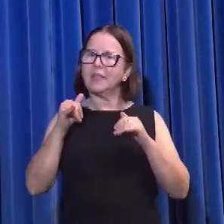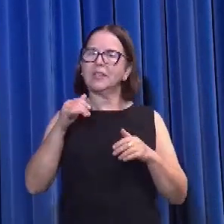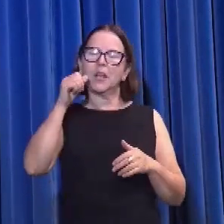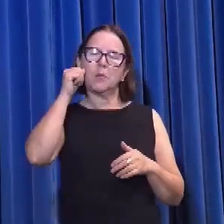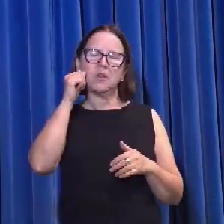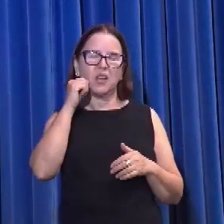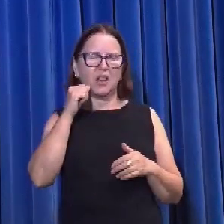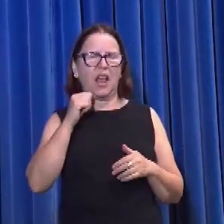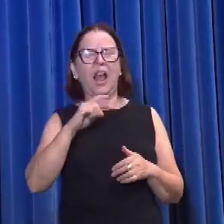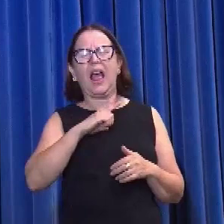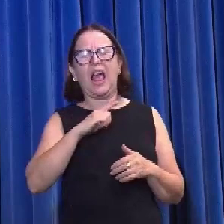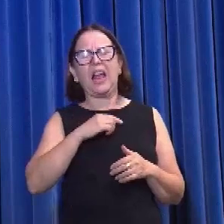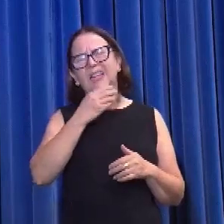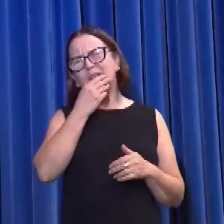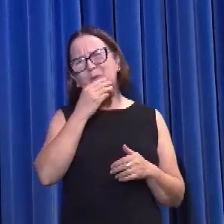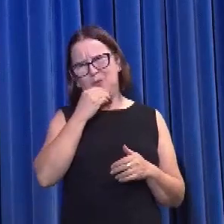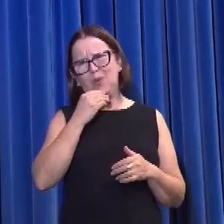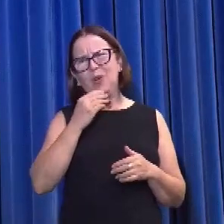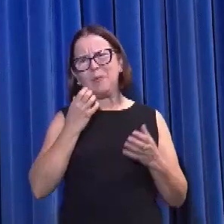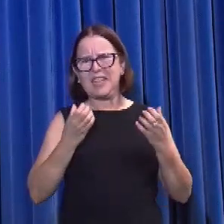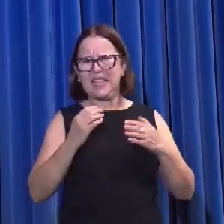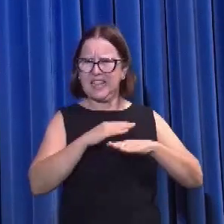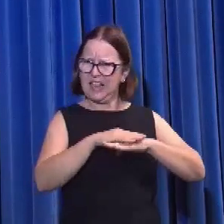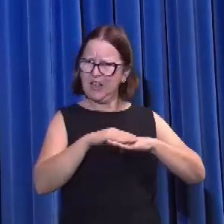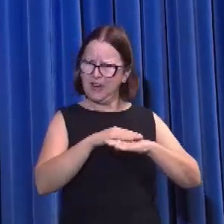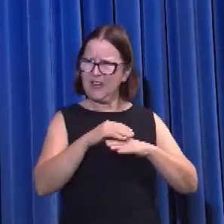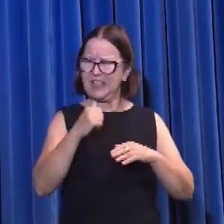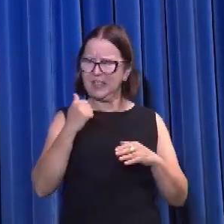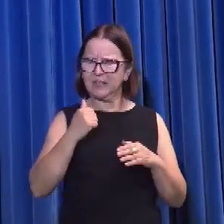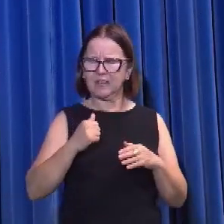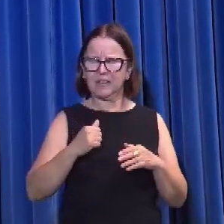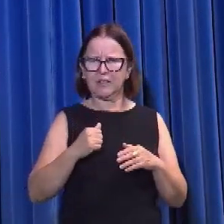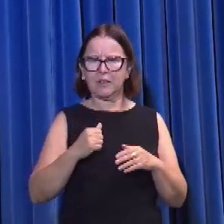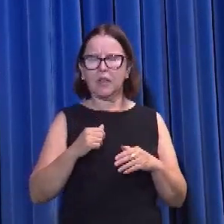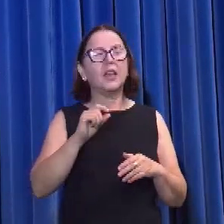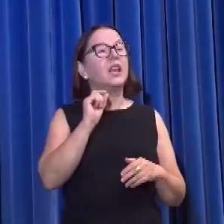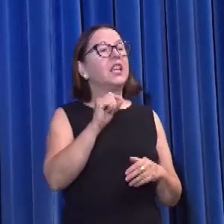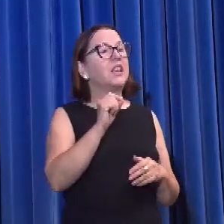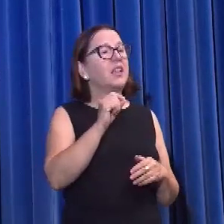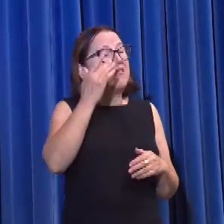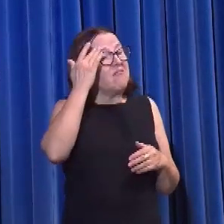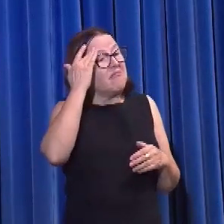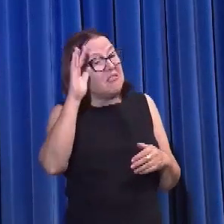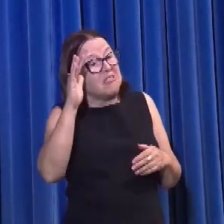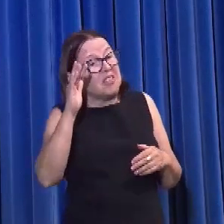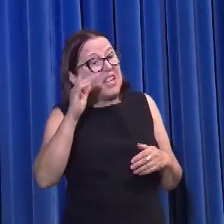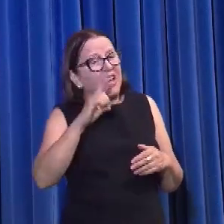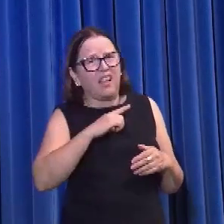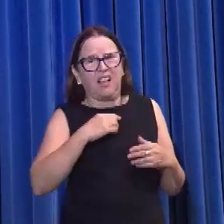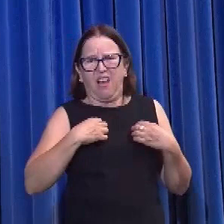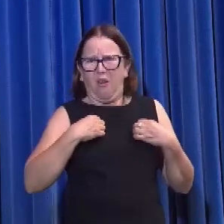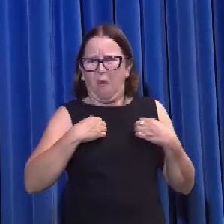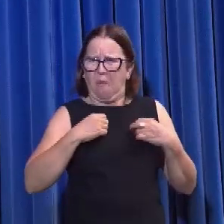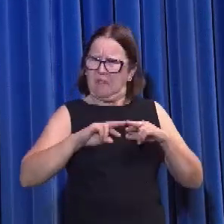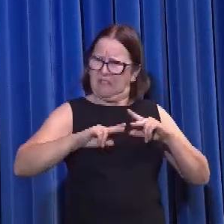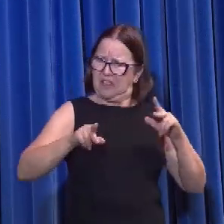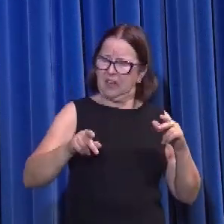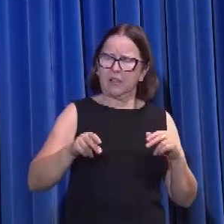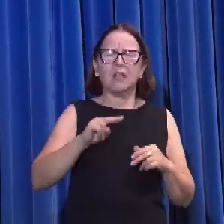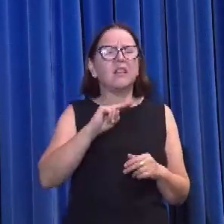Não sei, mas ele usa uma roupa diferente. E qual é o nome